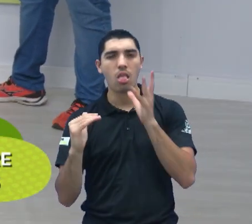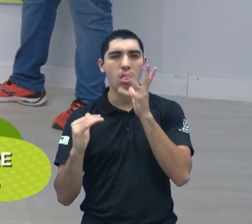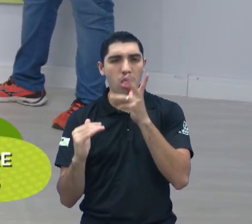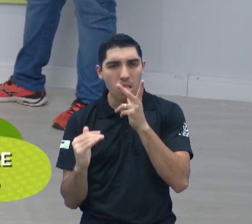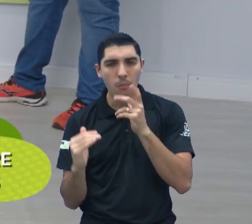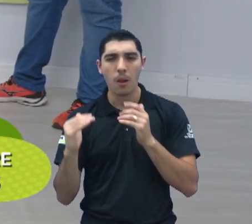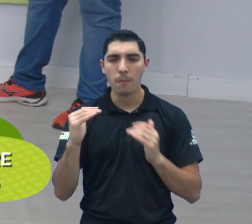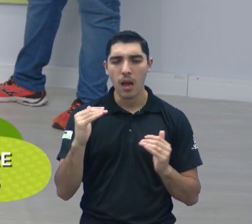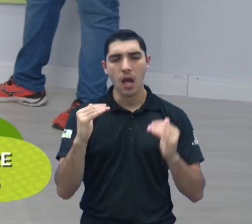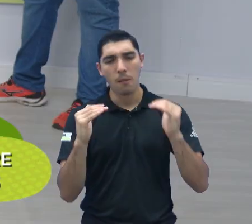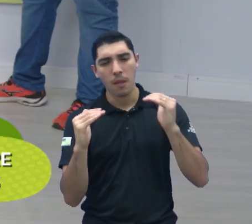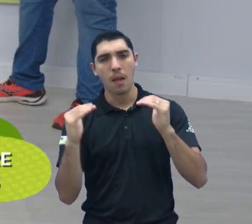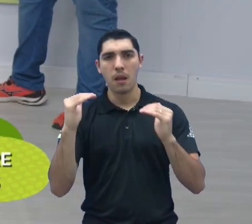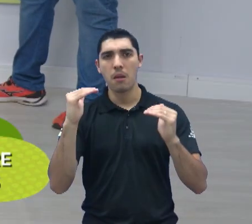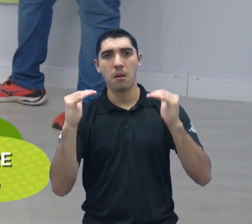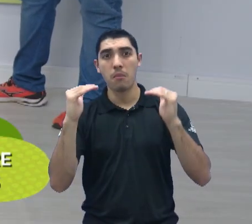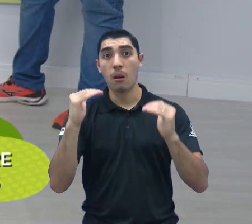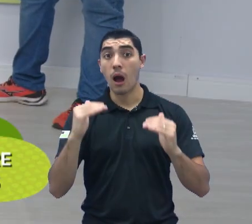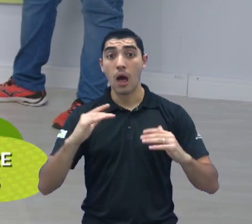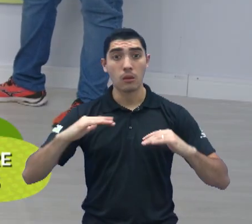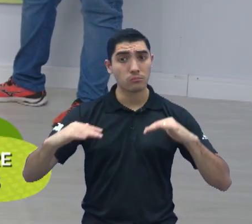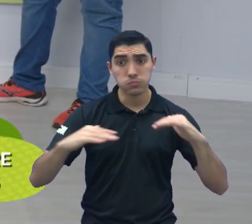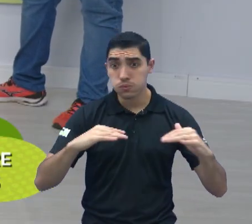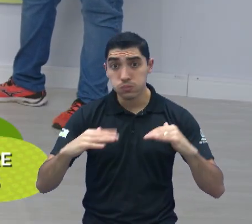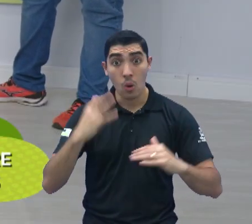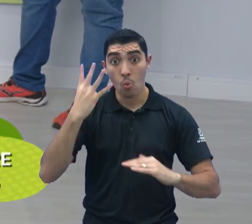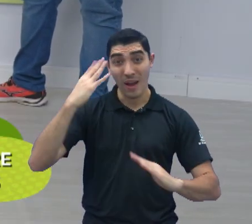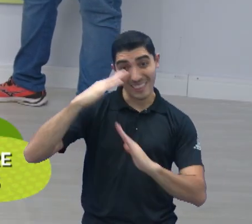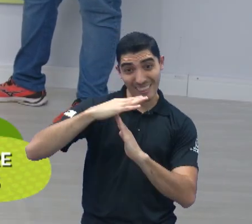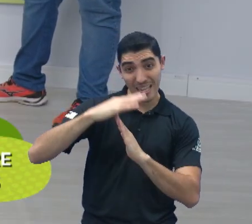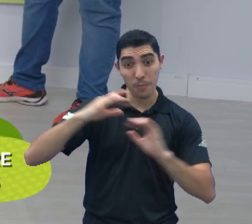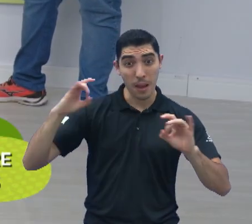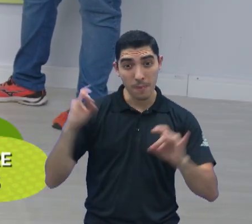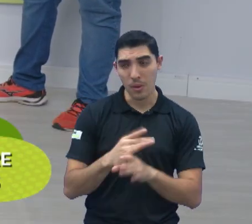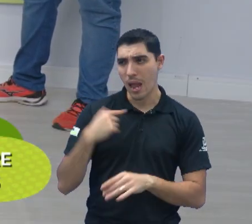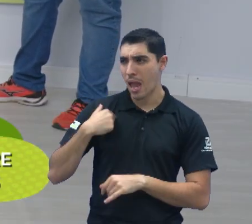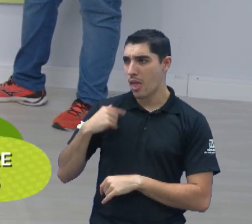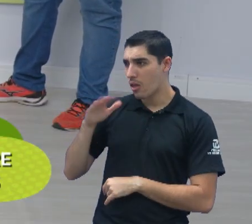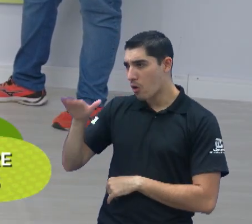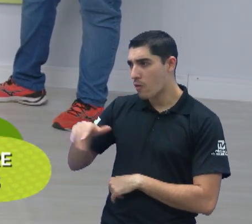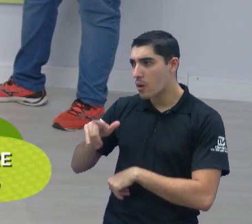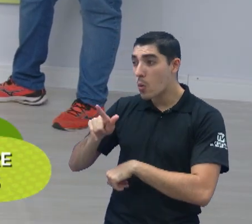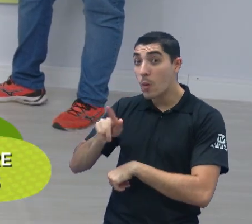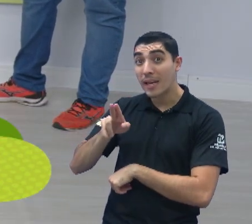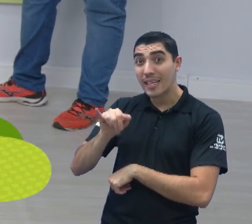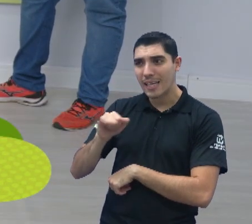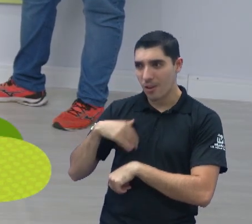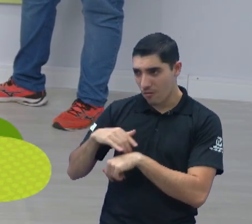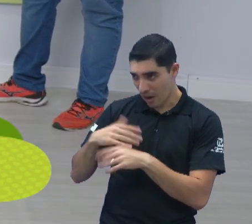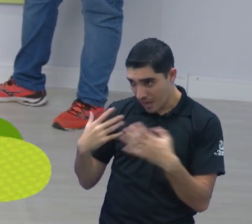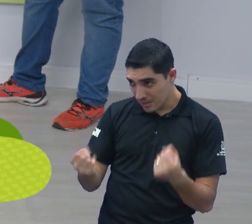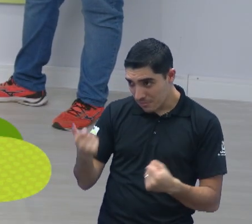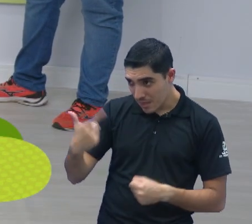alta. Mas, cara, quando acabou o quarto set, o Gui olhou pra mim, olhei pra ele... A gente tá vendo imagens aí do jogo. Vamos pra mais um set, porque o negócio tá bom,